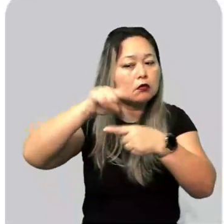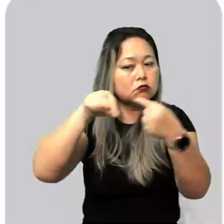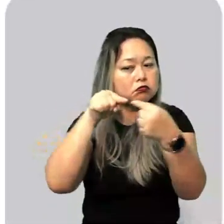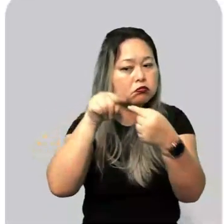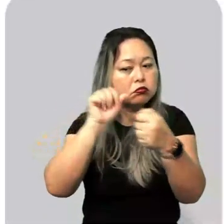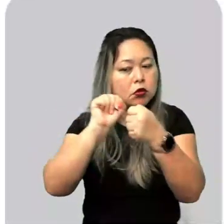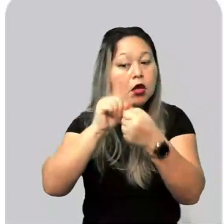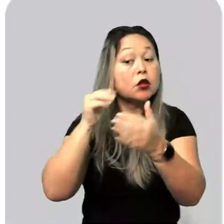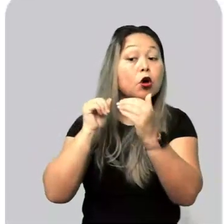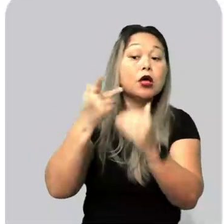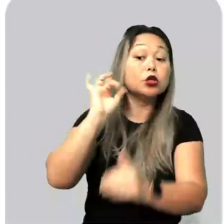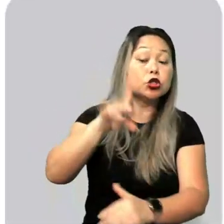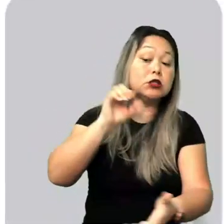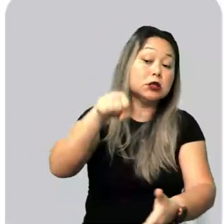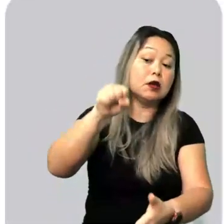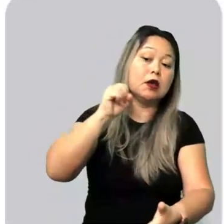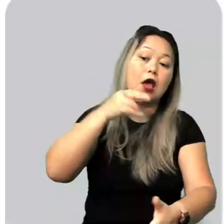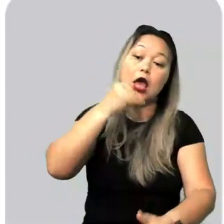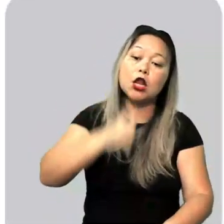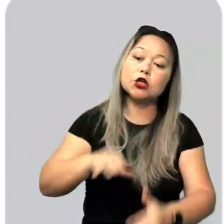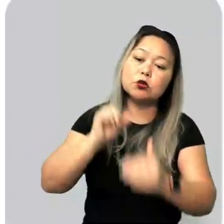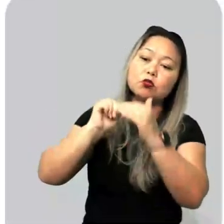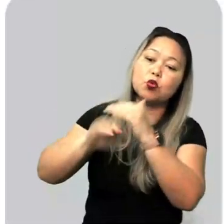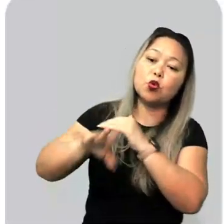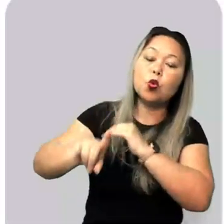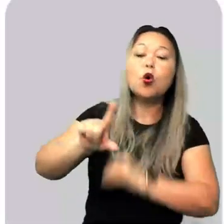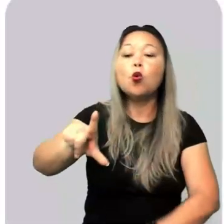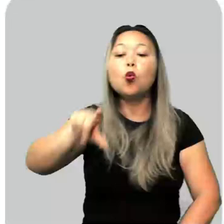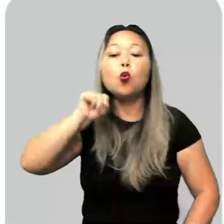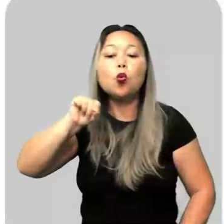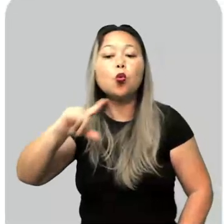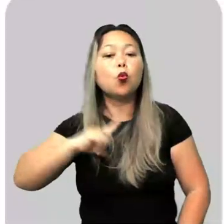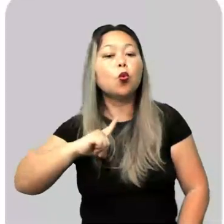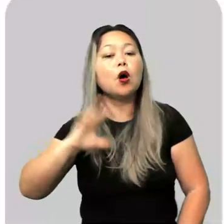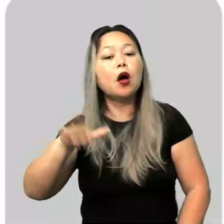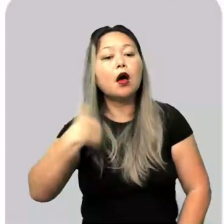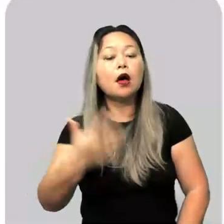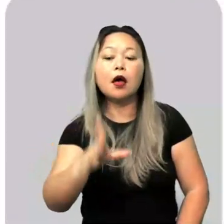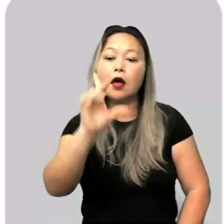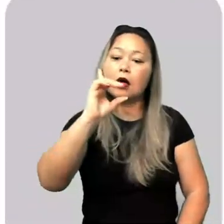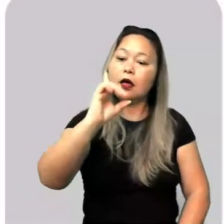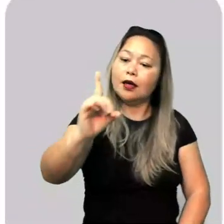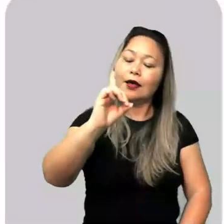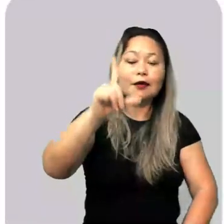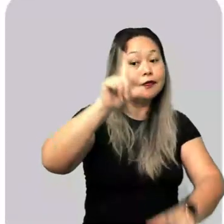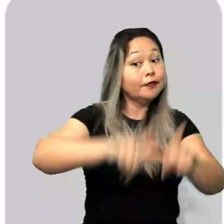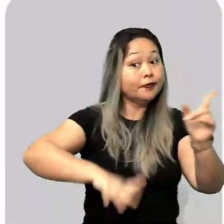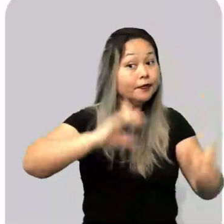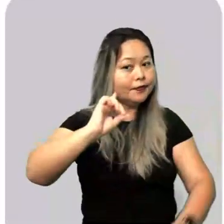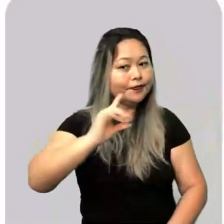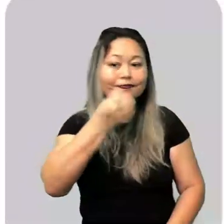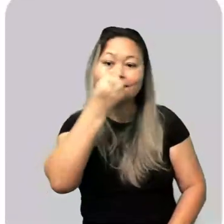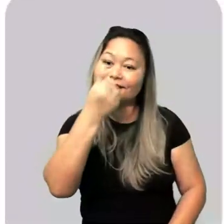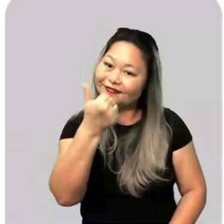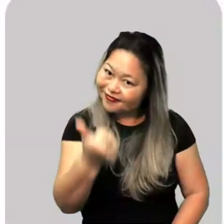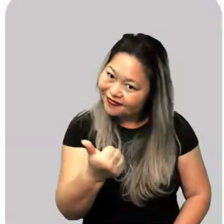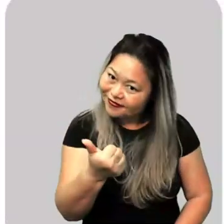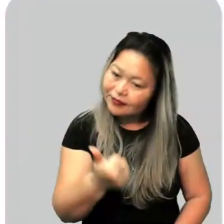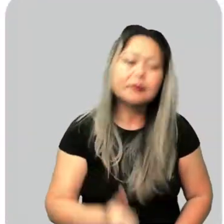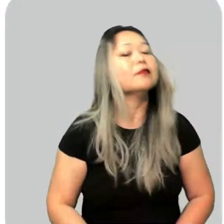sim produção de energia, tá bom? Então a única alternativa que temos, letra D. Muito bom.